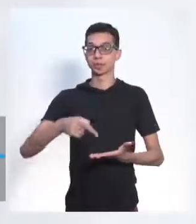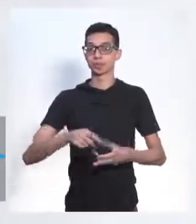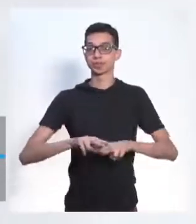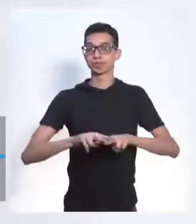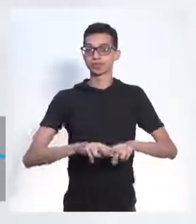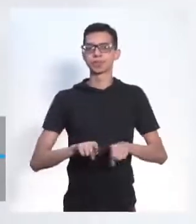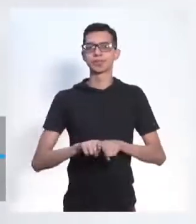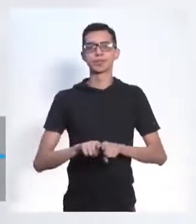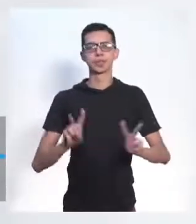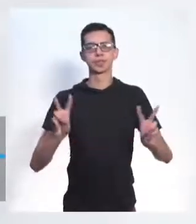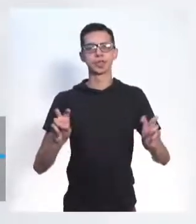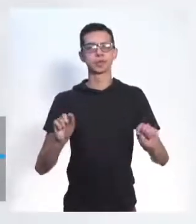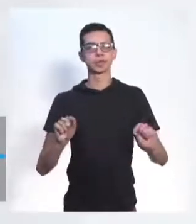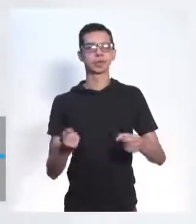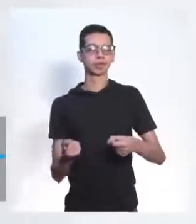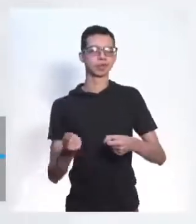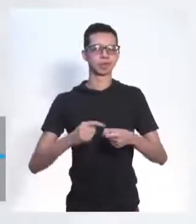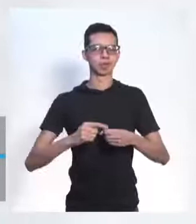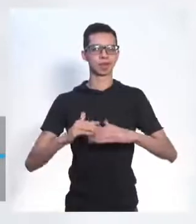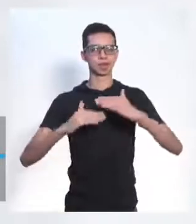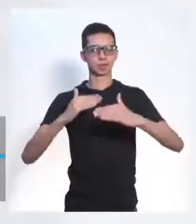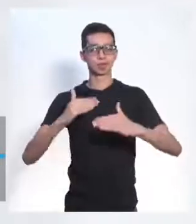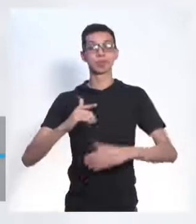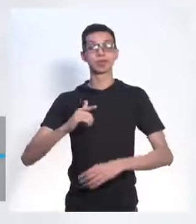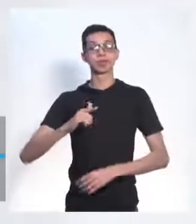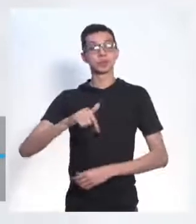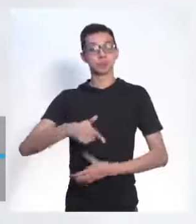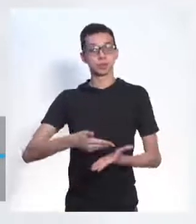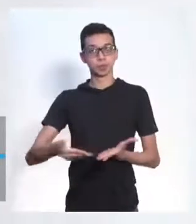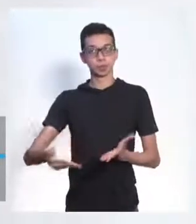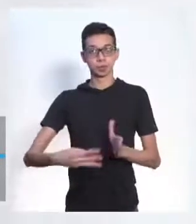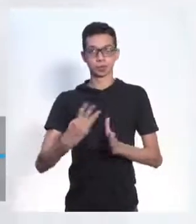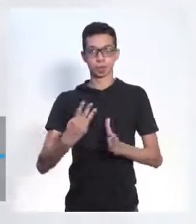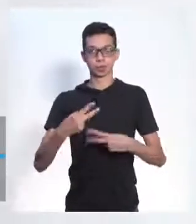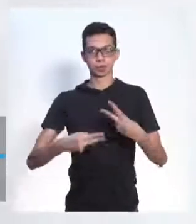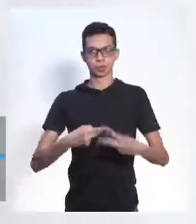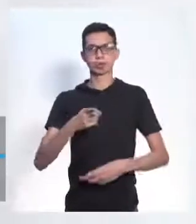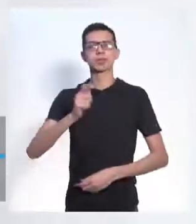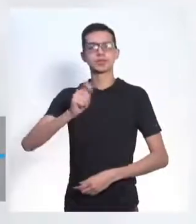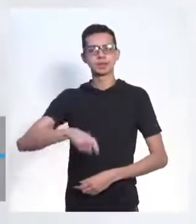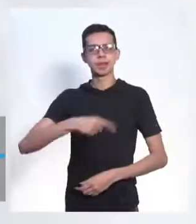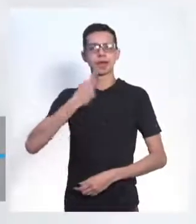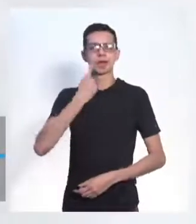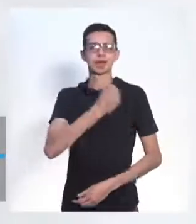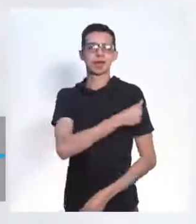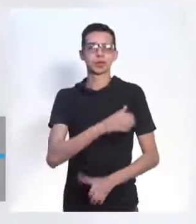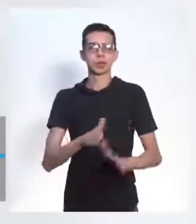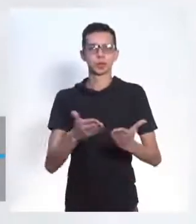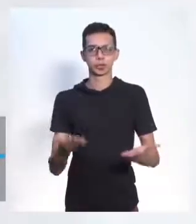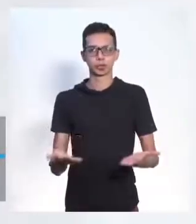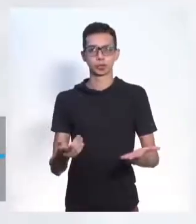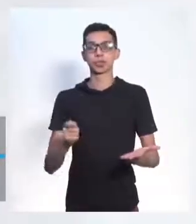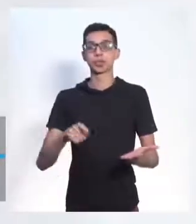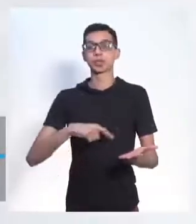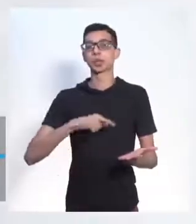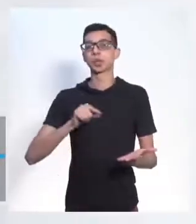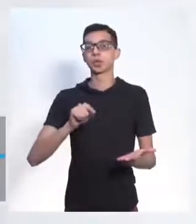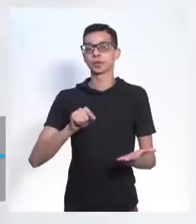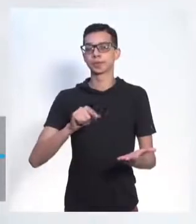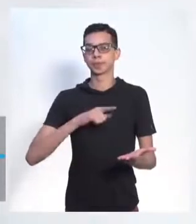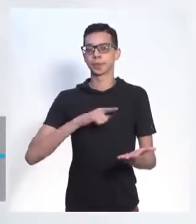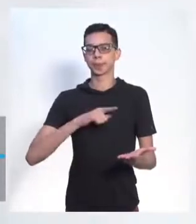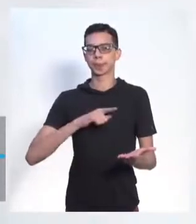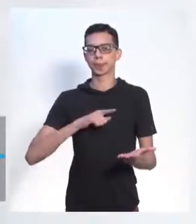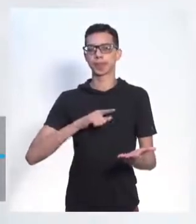trabalhar um pouquinho em recuperação e aí a gente logo começa o quarto bimestre. Vocês podem ver aí no caderno do aluno que aparece, tem um Lab Report. Na